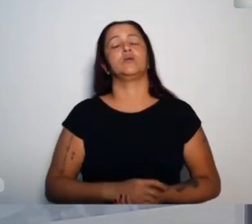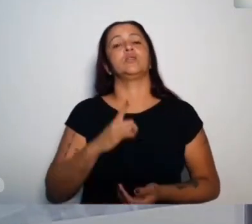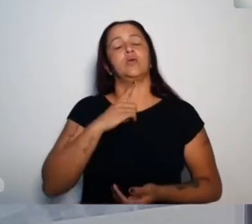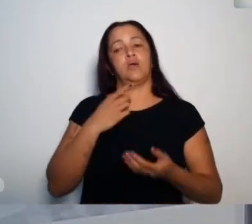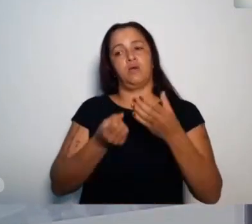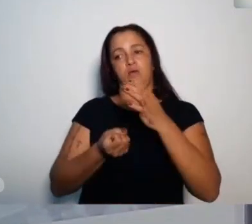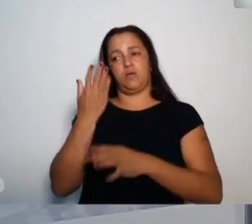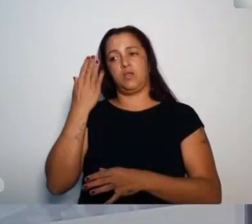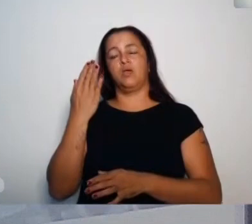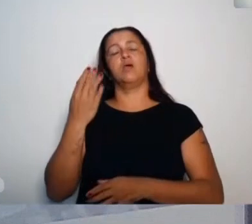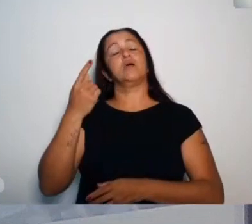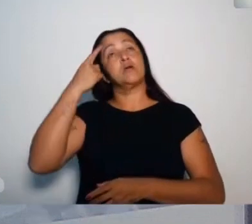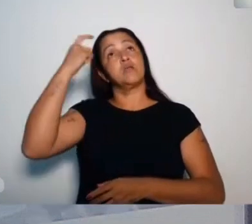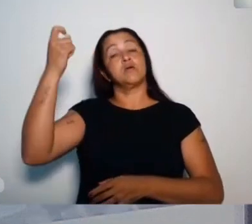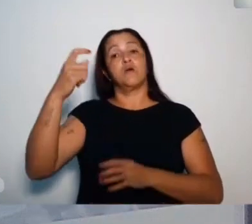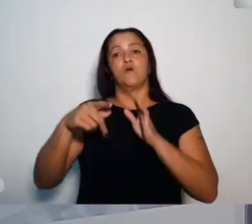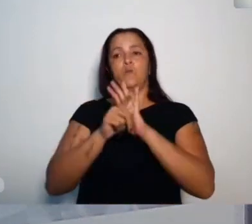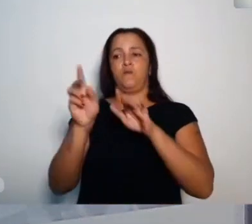fiscalização. Então, senhores,